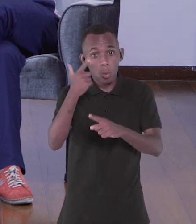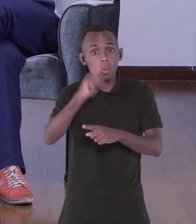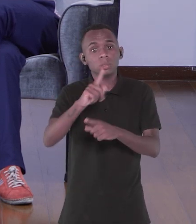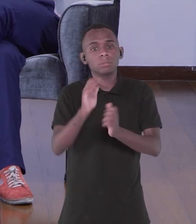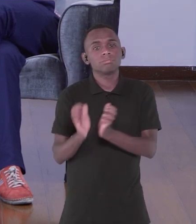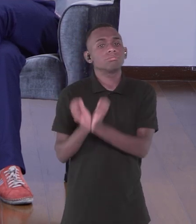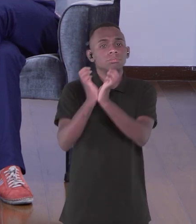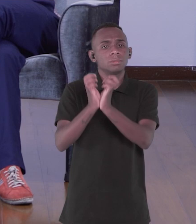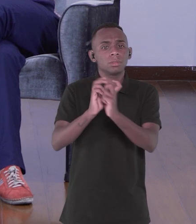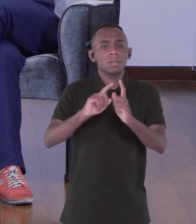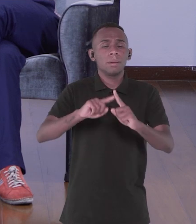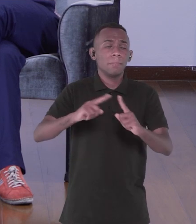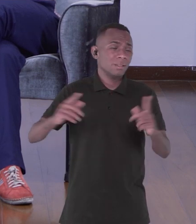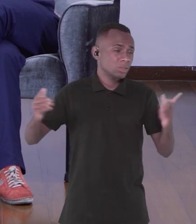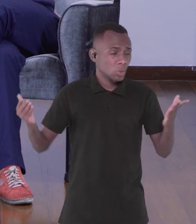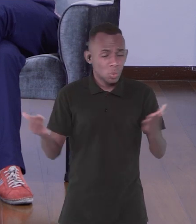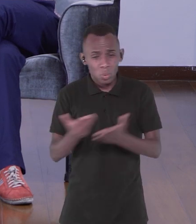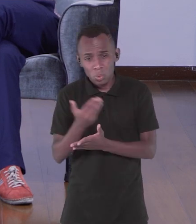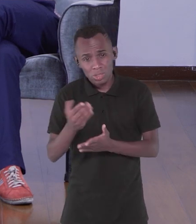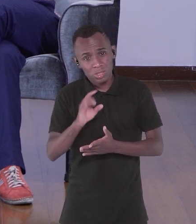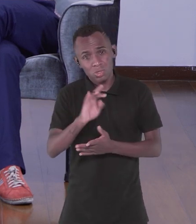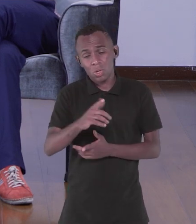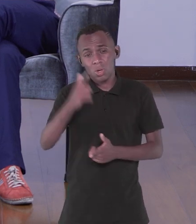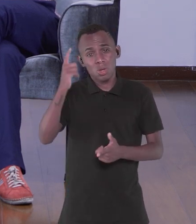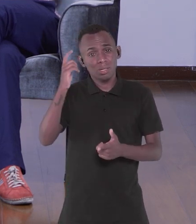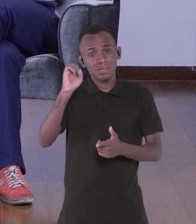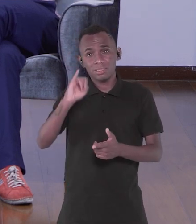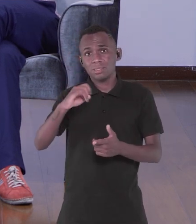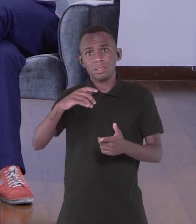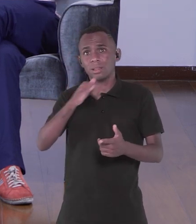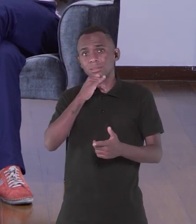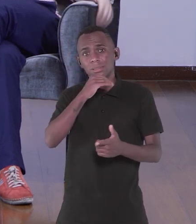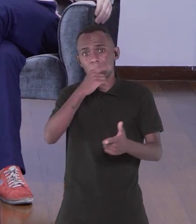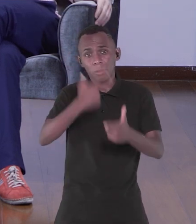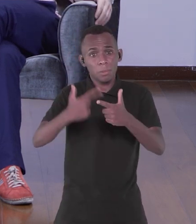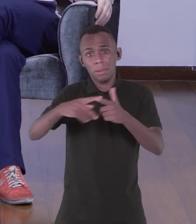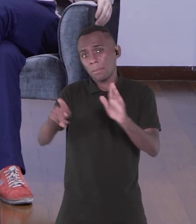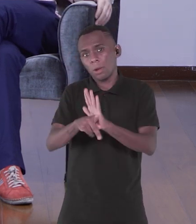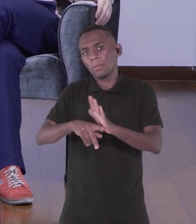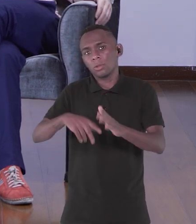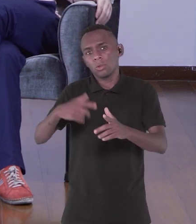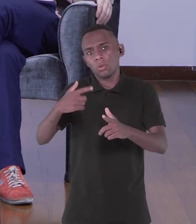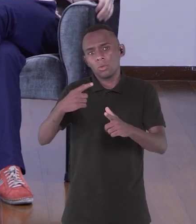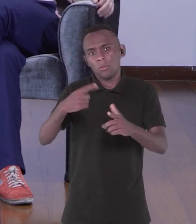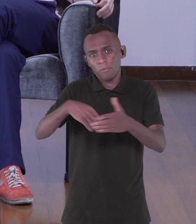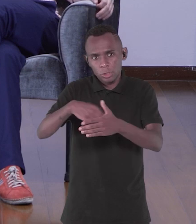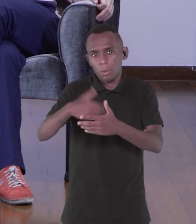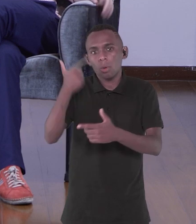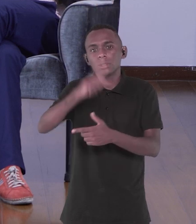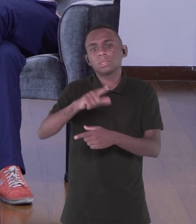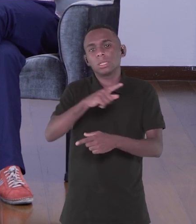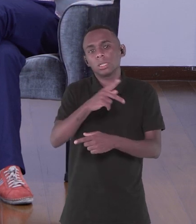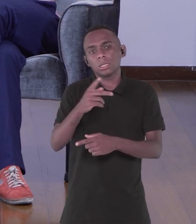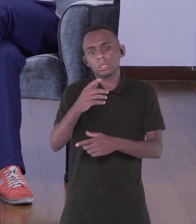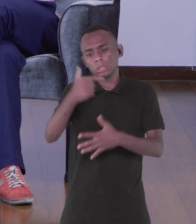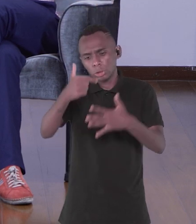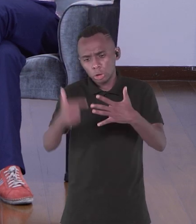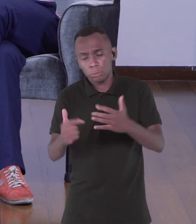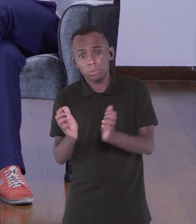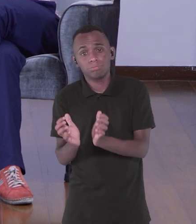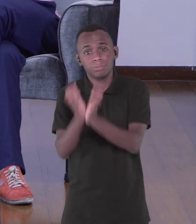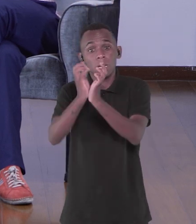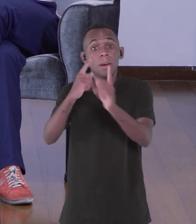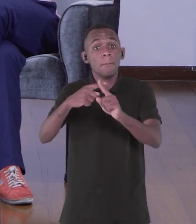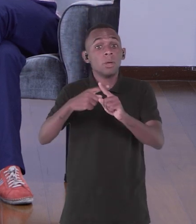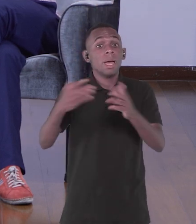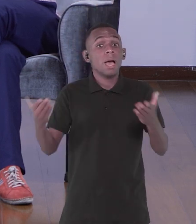impossível. Só um desastre, um acidente do futebol pode levar esses clubes tão longe, porque você tem uma